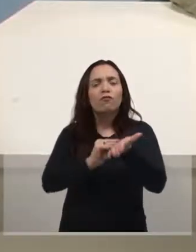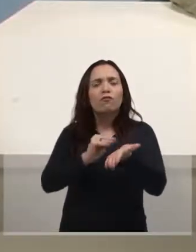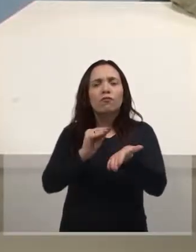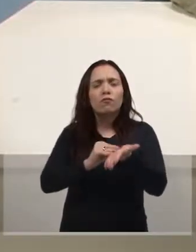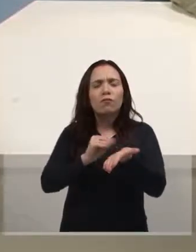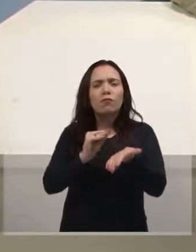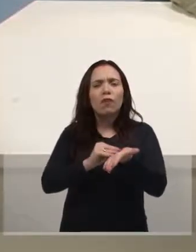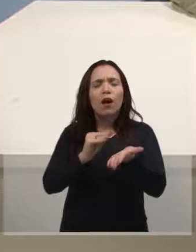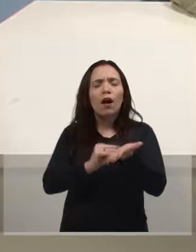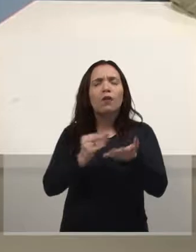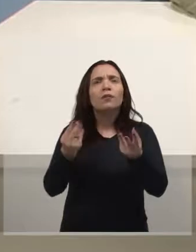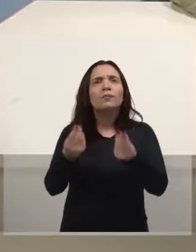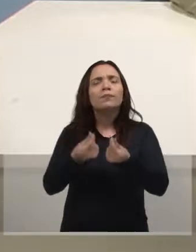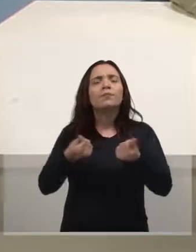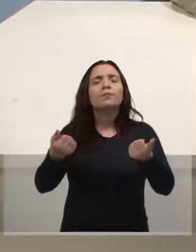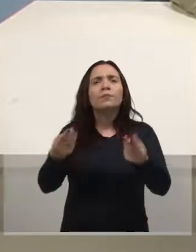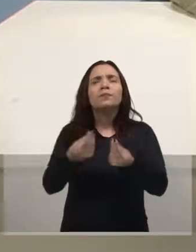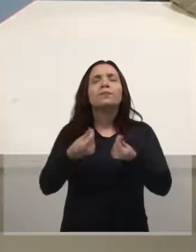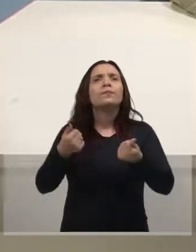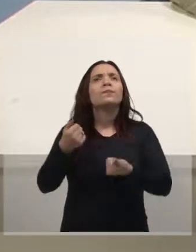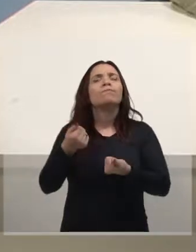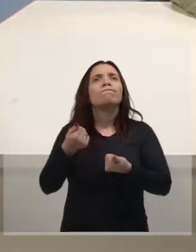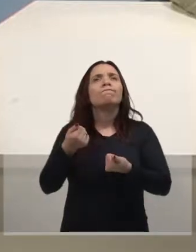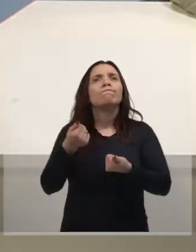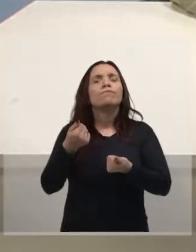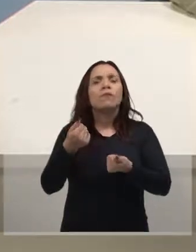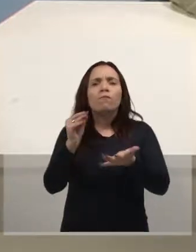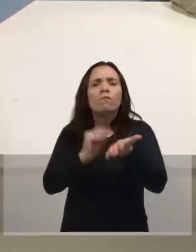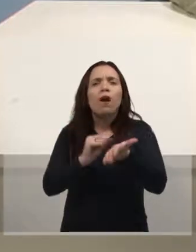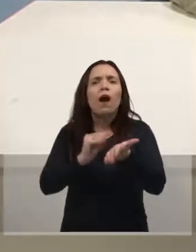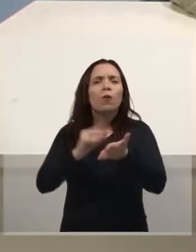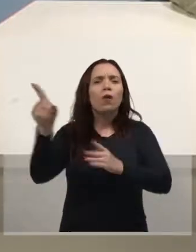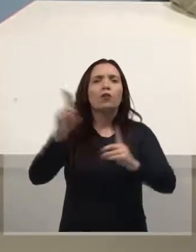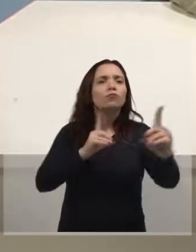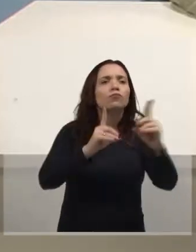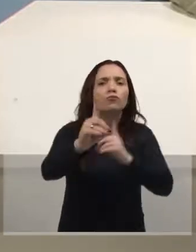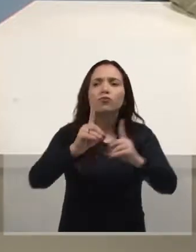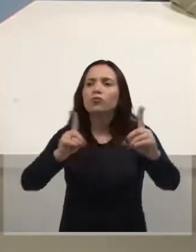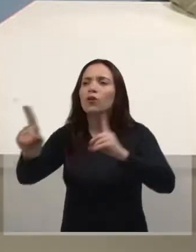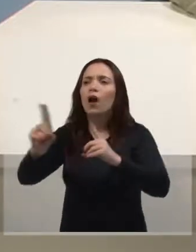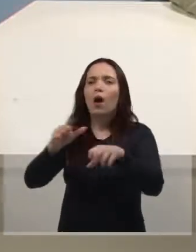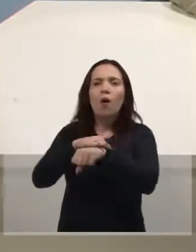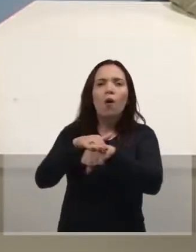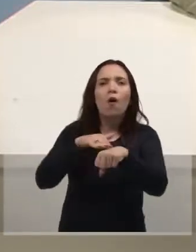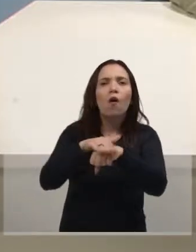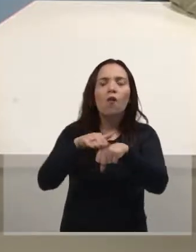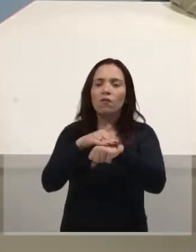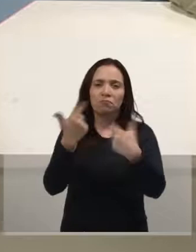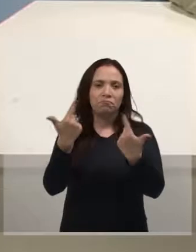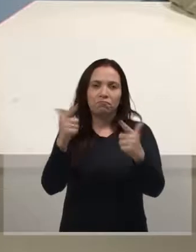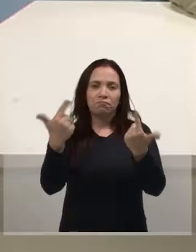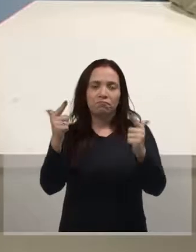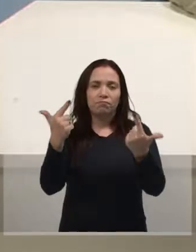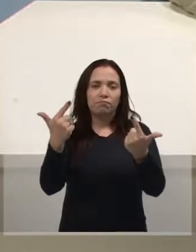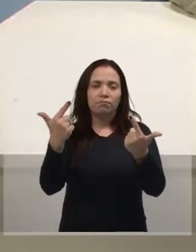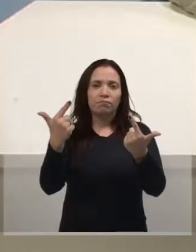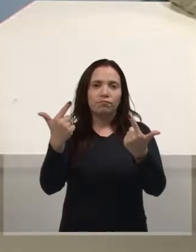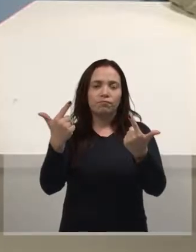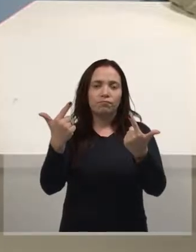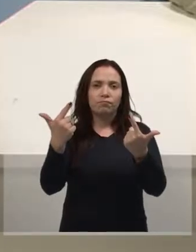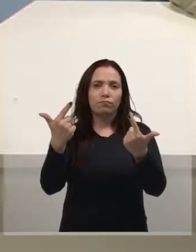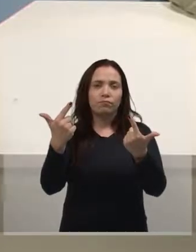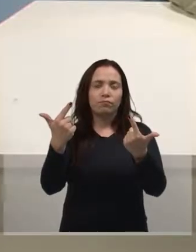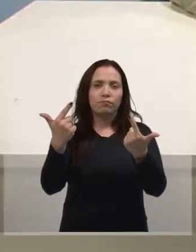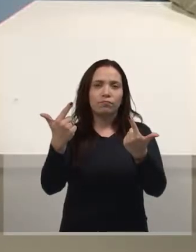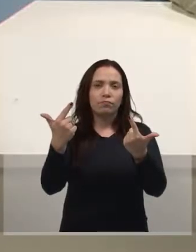integração, né? Digamos assim, o diálogo em que a informação vai e vem, que a ideia